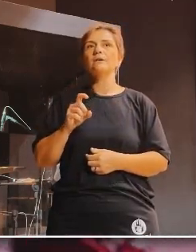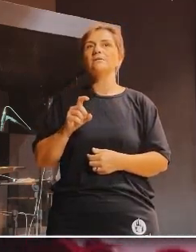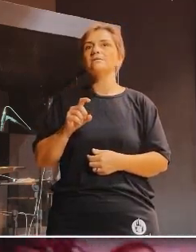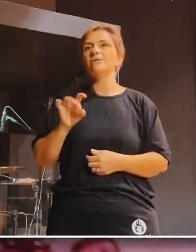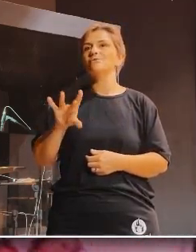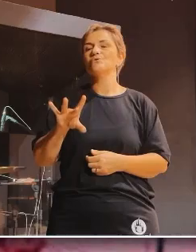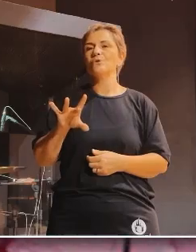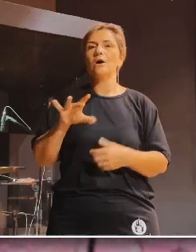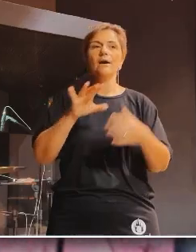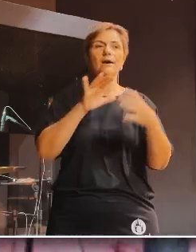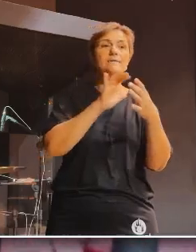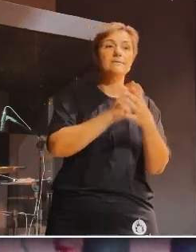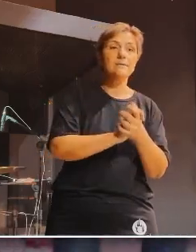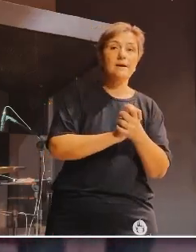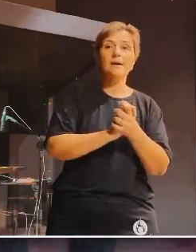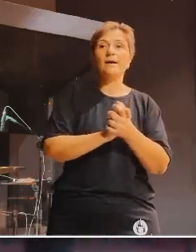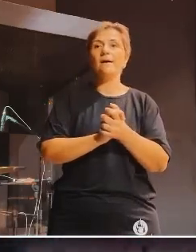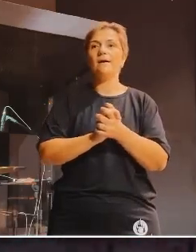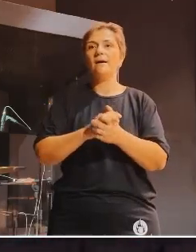casar,